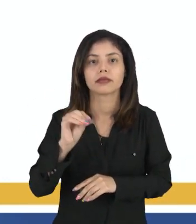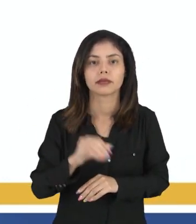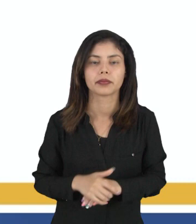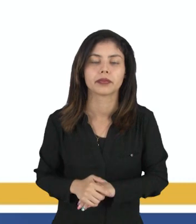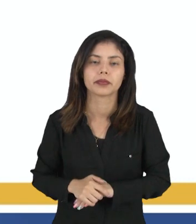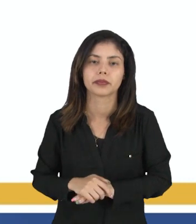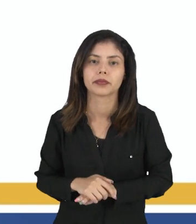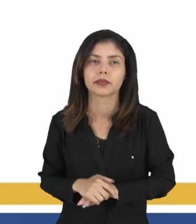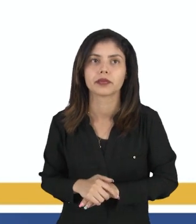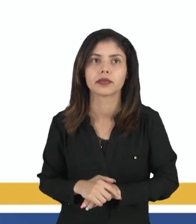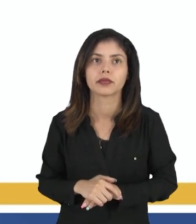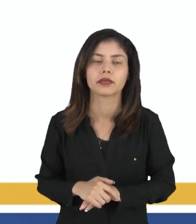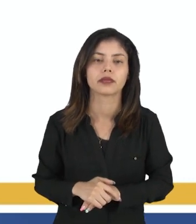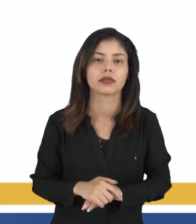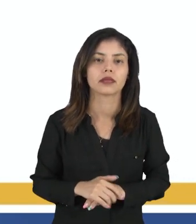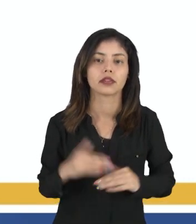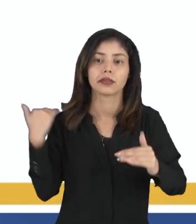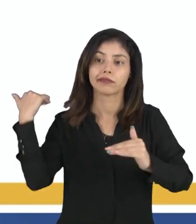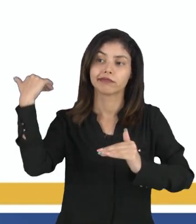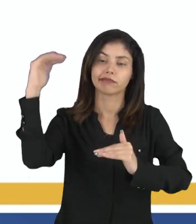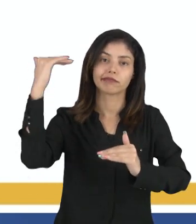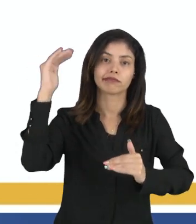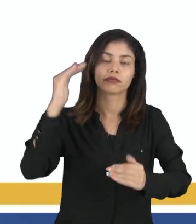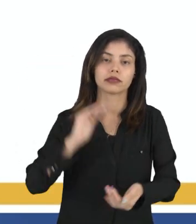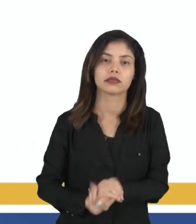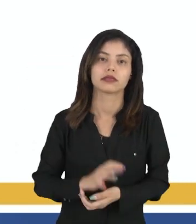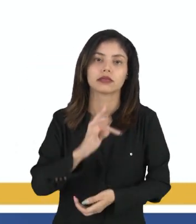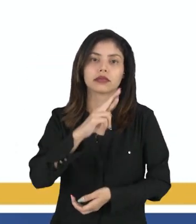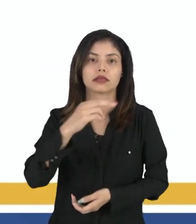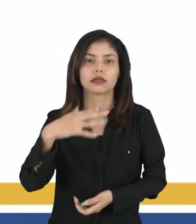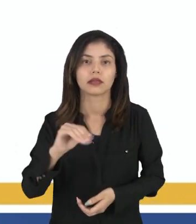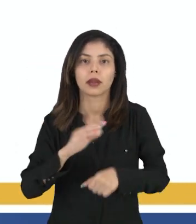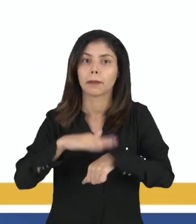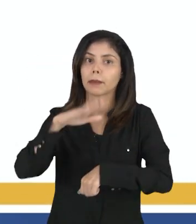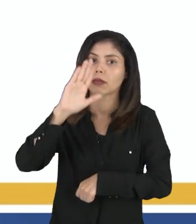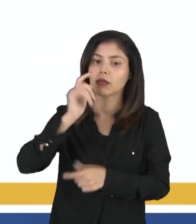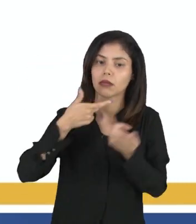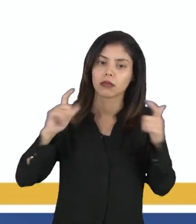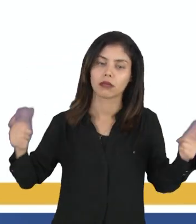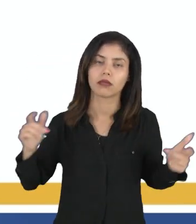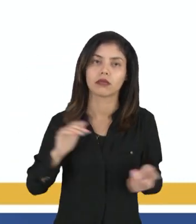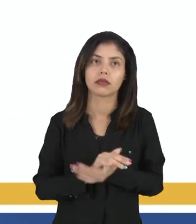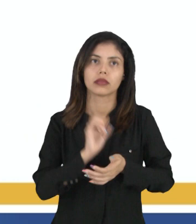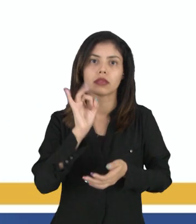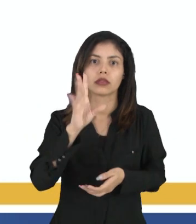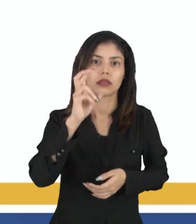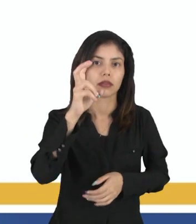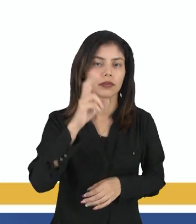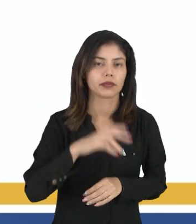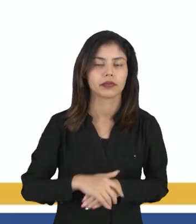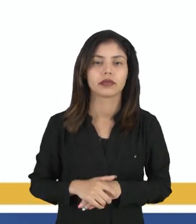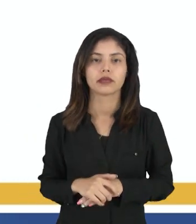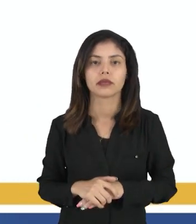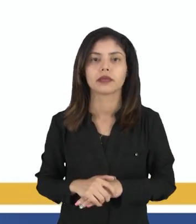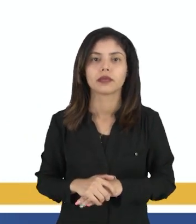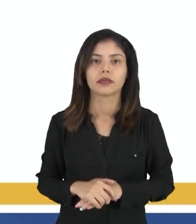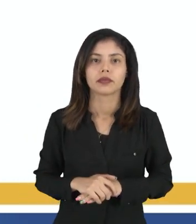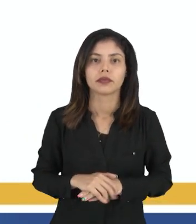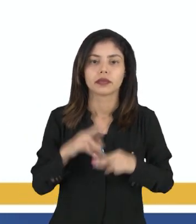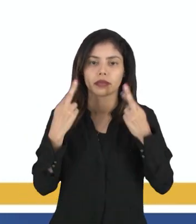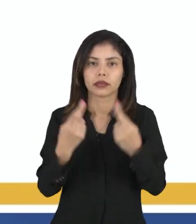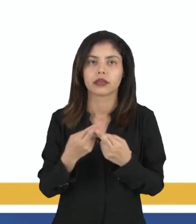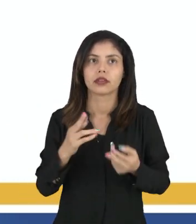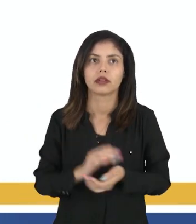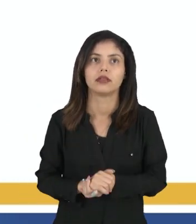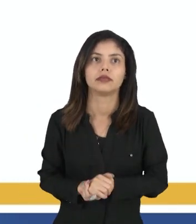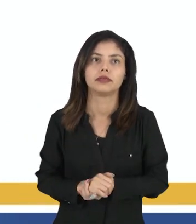né? Reino é a categoria taxonômica, é o táxon mais abrangente. Nós só temos 5 táxons, né? 5 reinos,